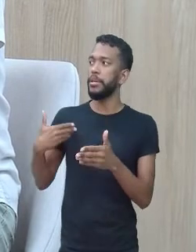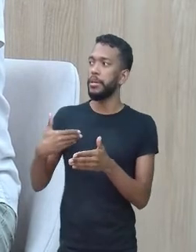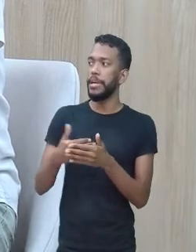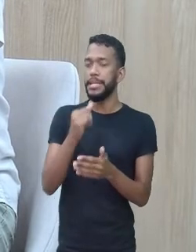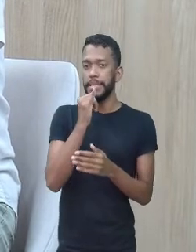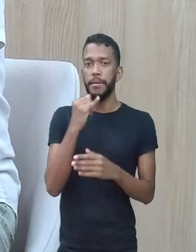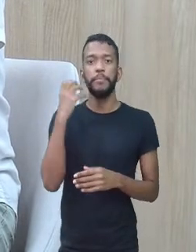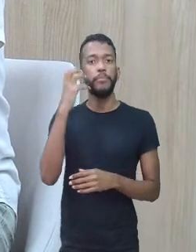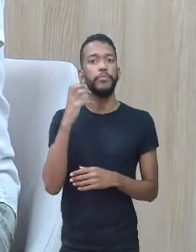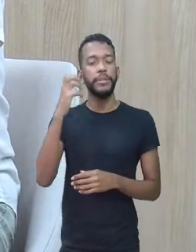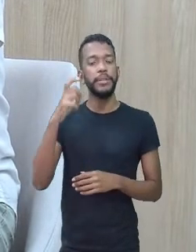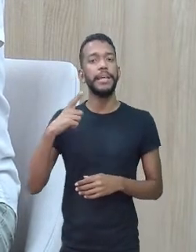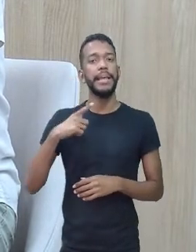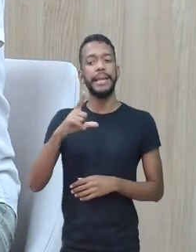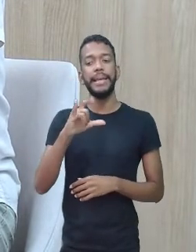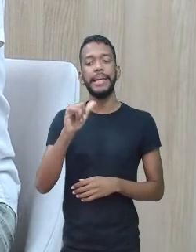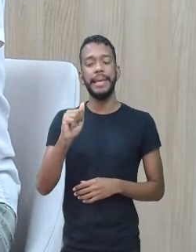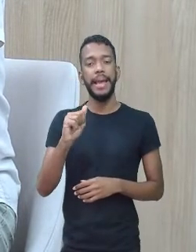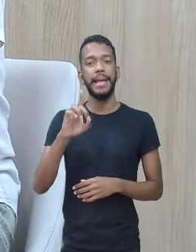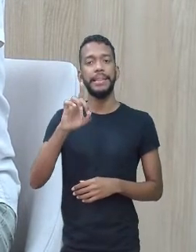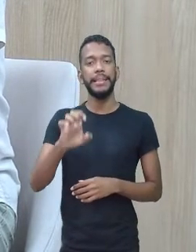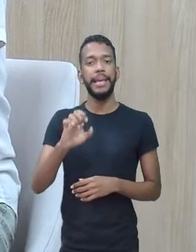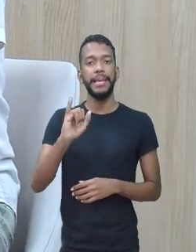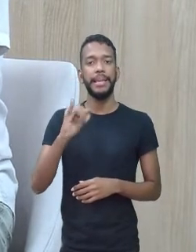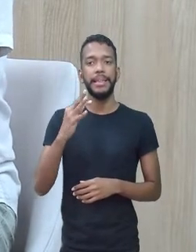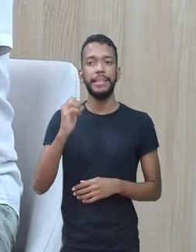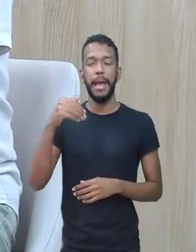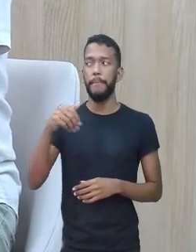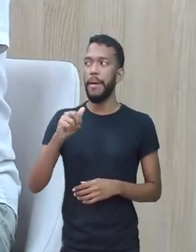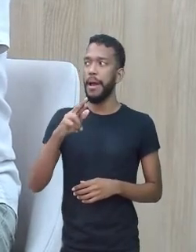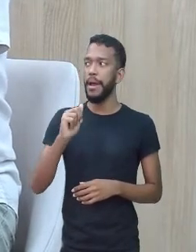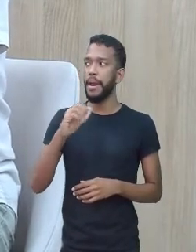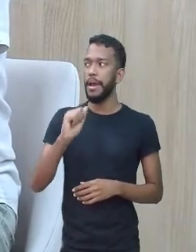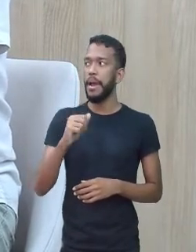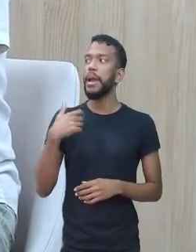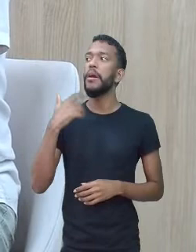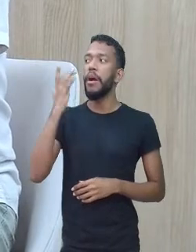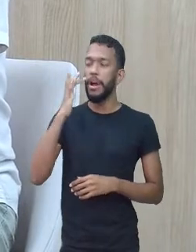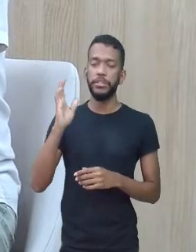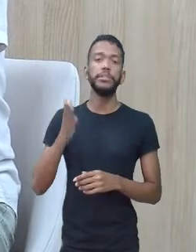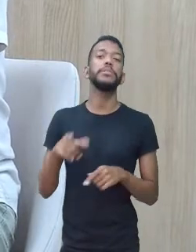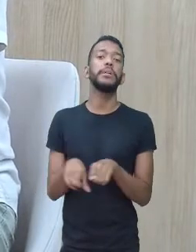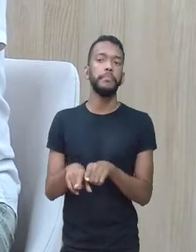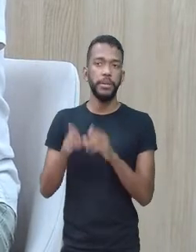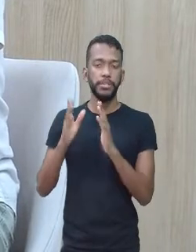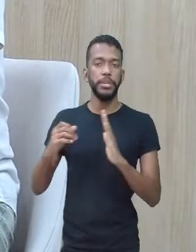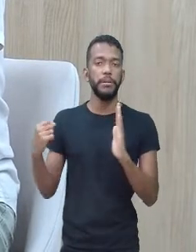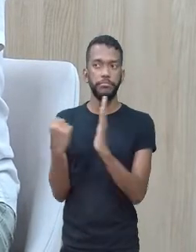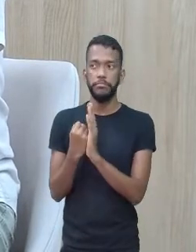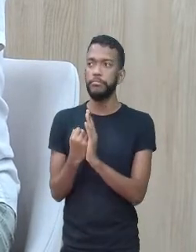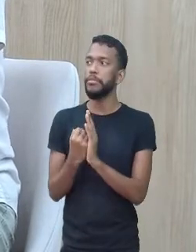gente tem Lia de Itamaracá, eu fiquei na dúvida agora, mas eu acho que ela já